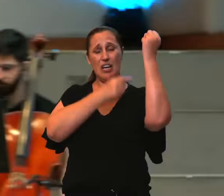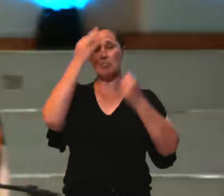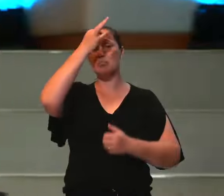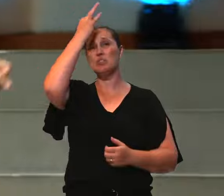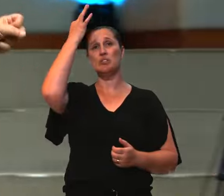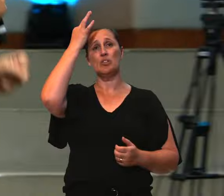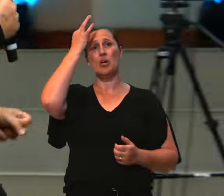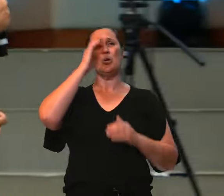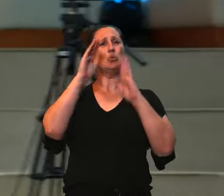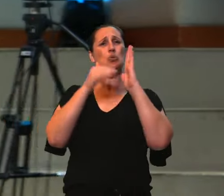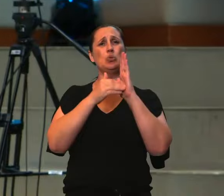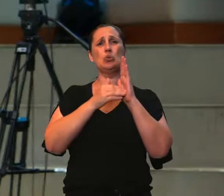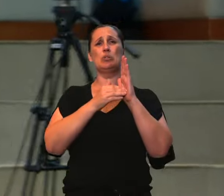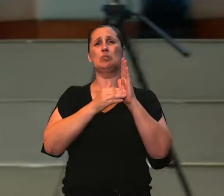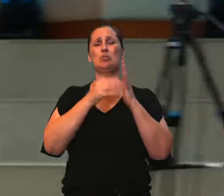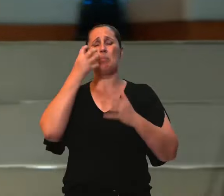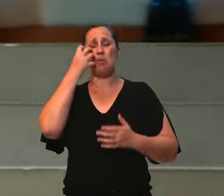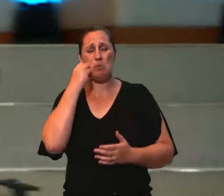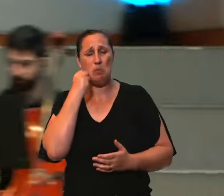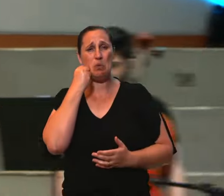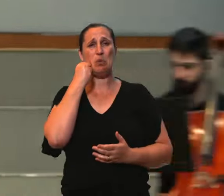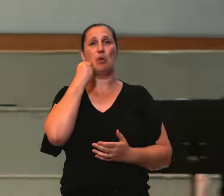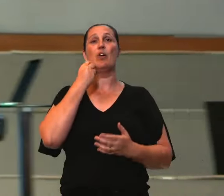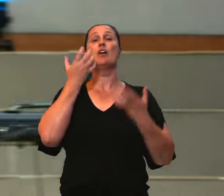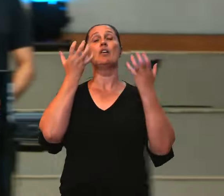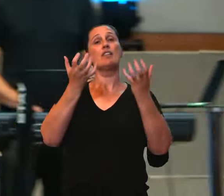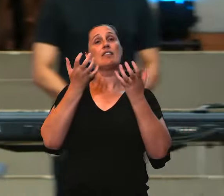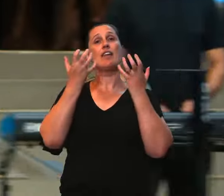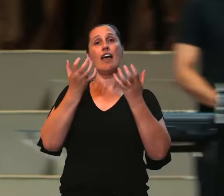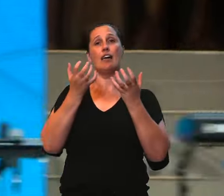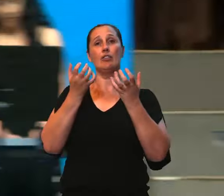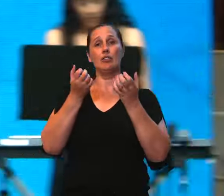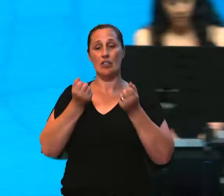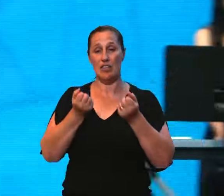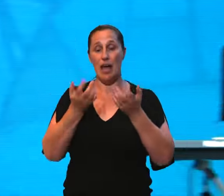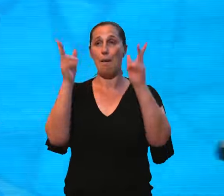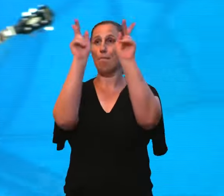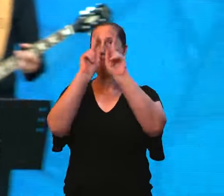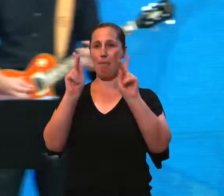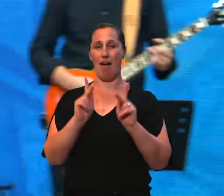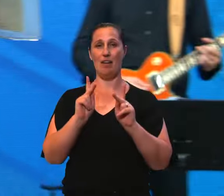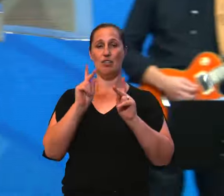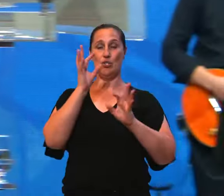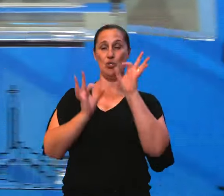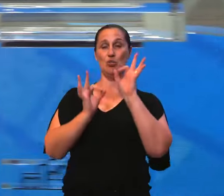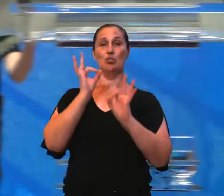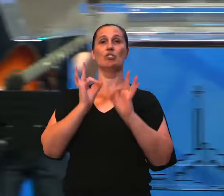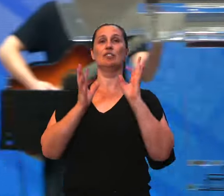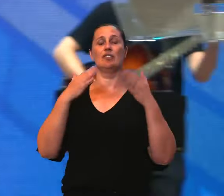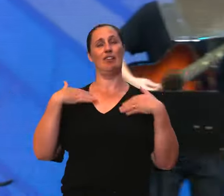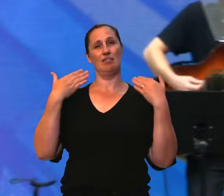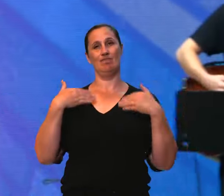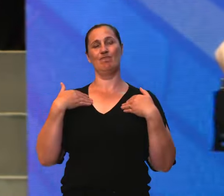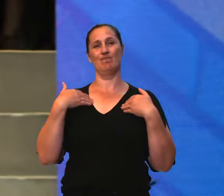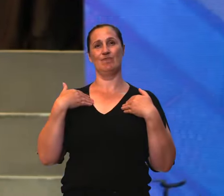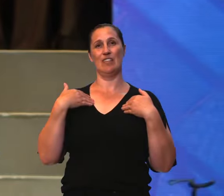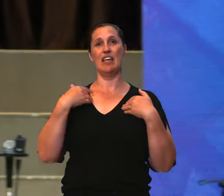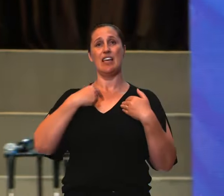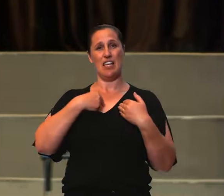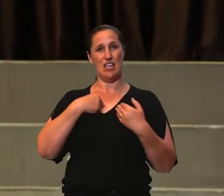aquilo que me machucou e eu quero ser um distribuidor da Paz da justiça e da alegria se você falar eu